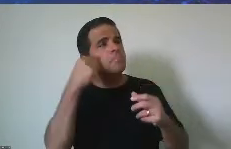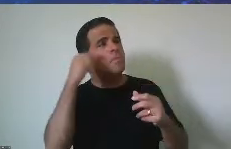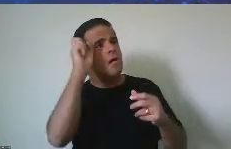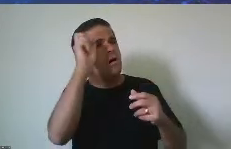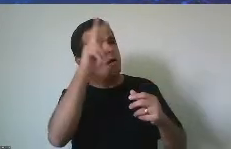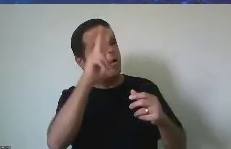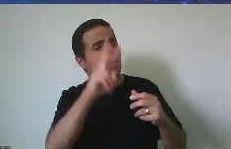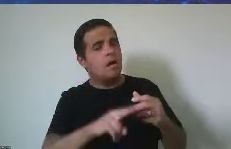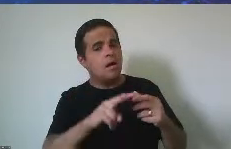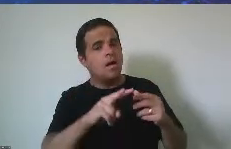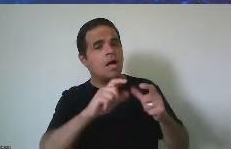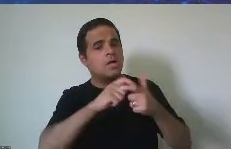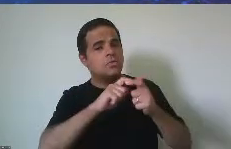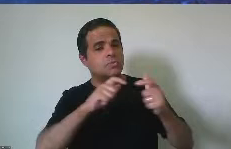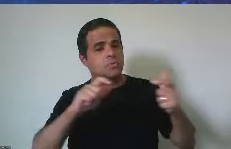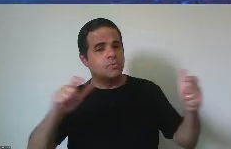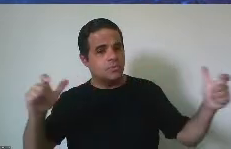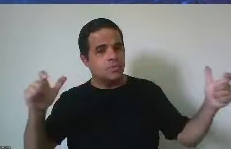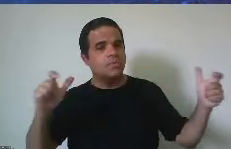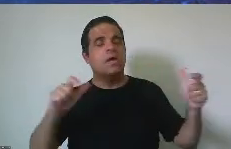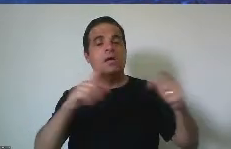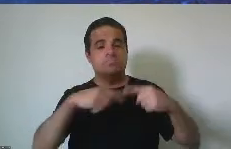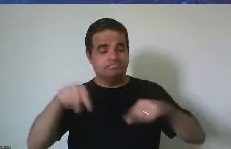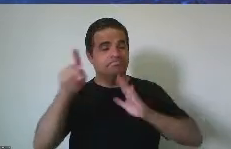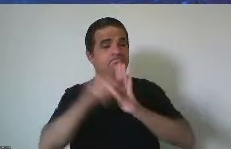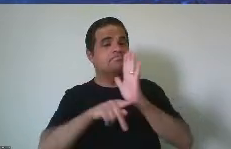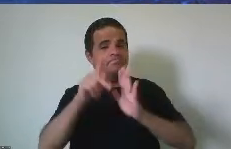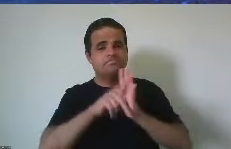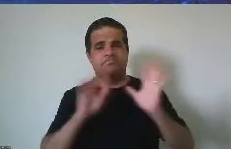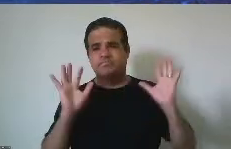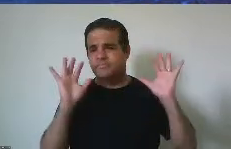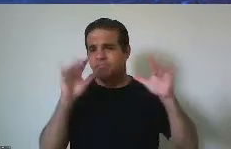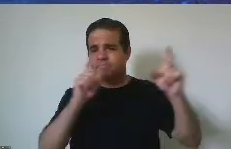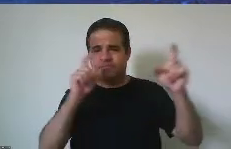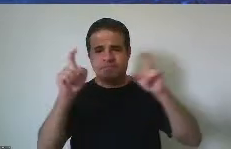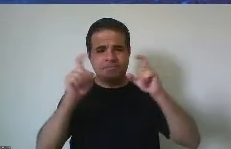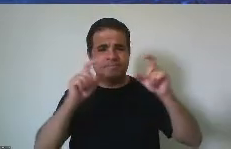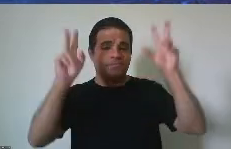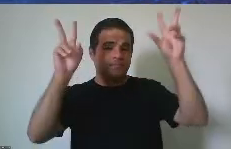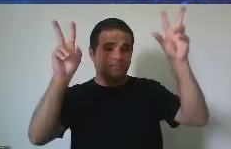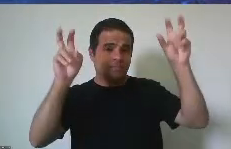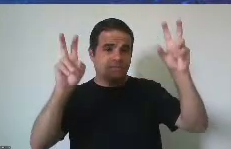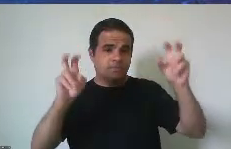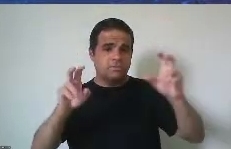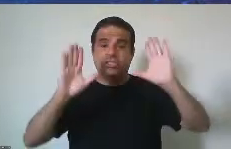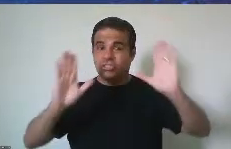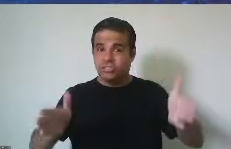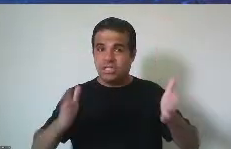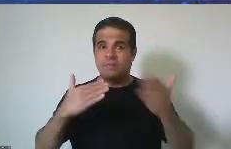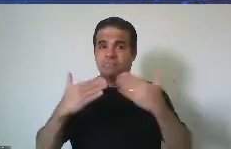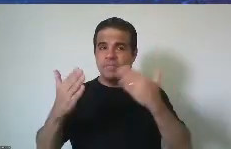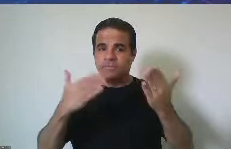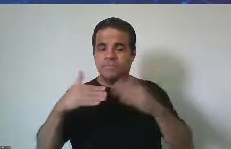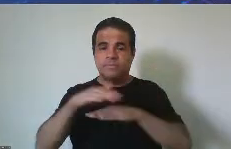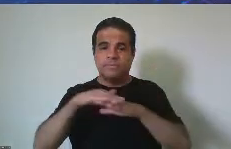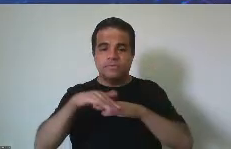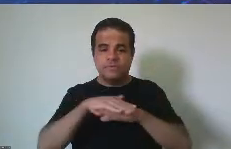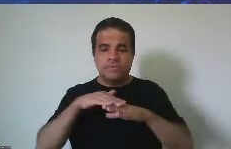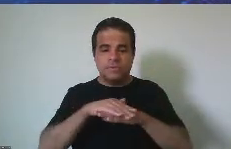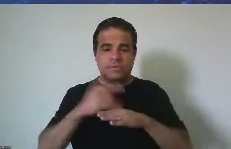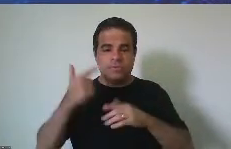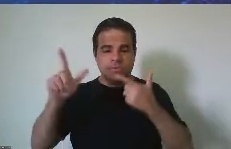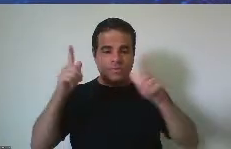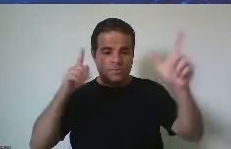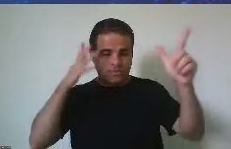estrutura reúnem muito dos temas que foram tratados nos demais alavancas tanto